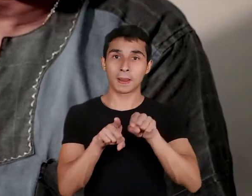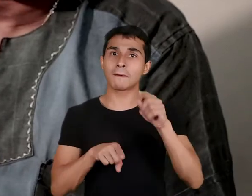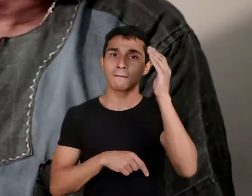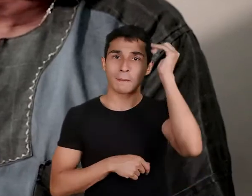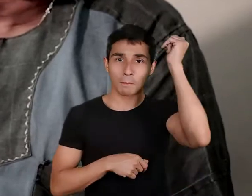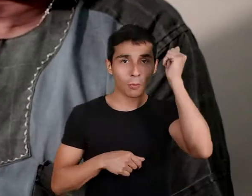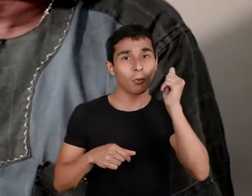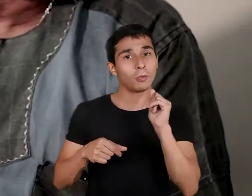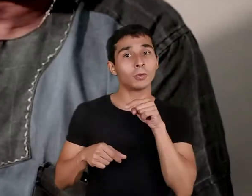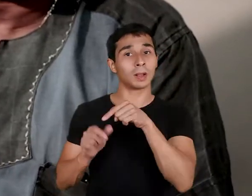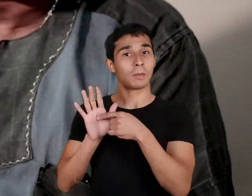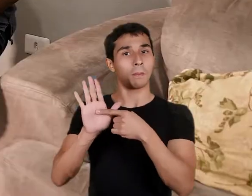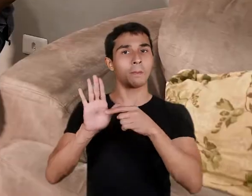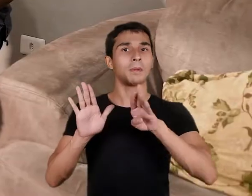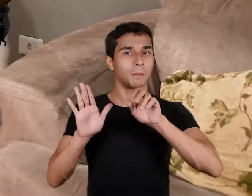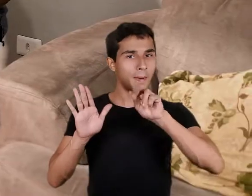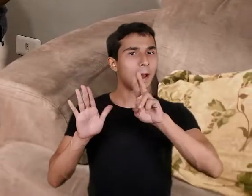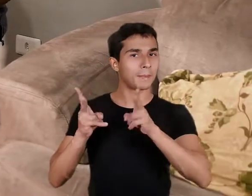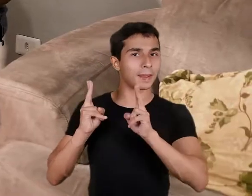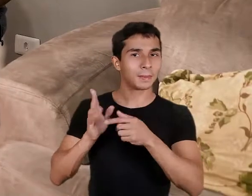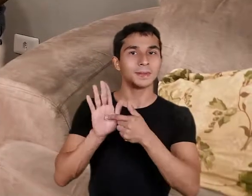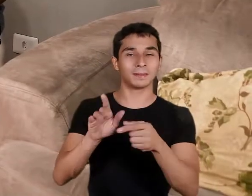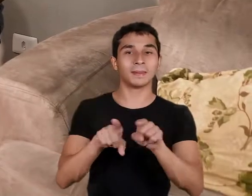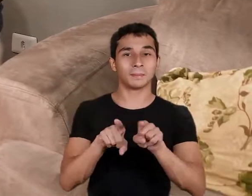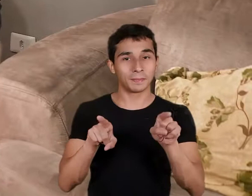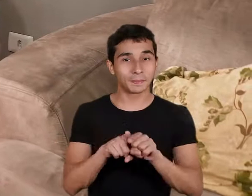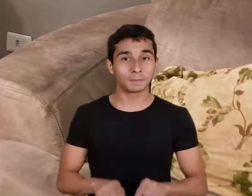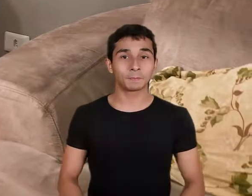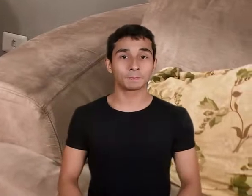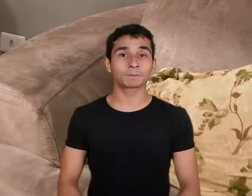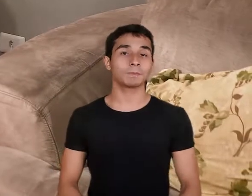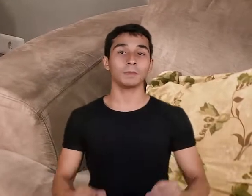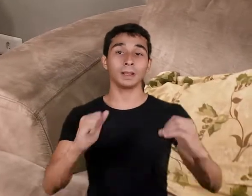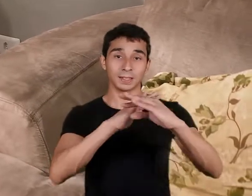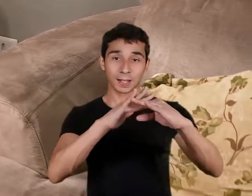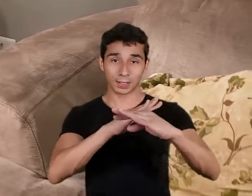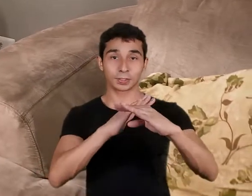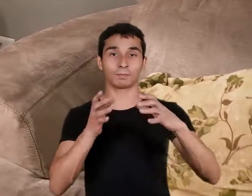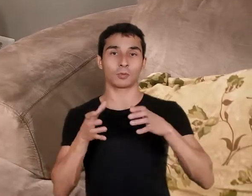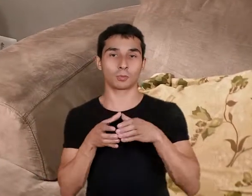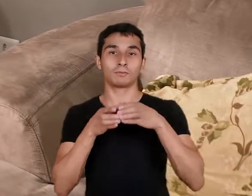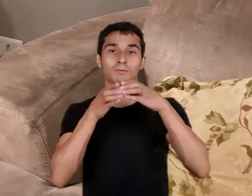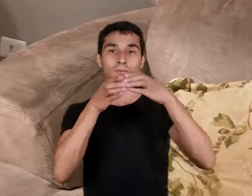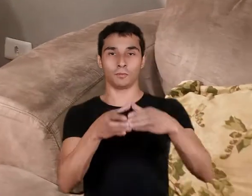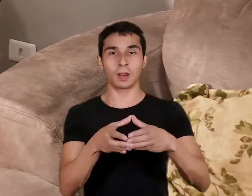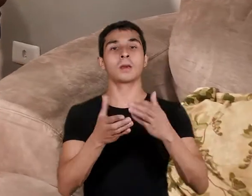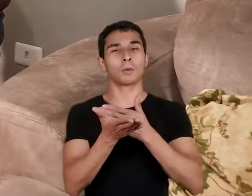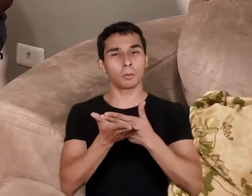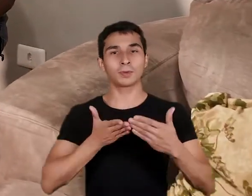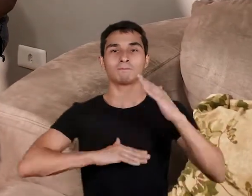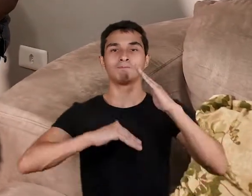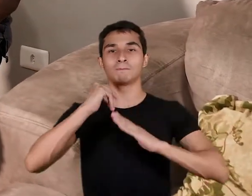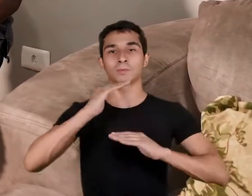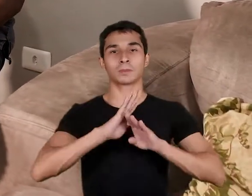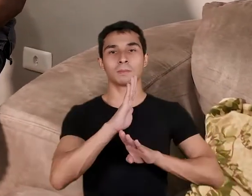ascensão, tocava nesse mesmo bar, tal, e a gente acabou indo para a cidade, onde a gente acabou se